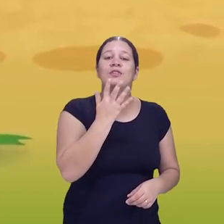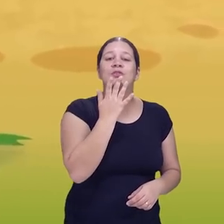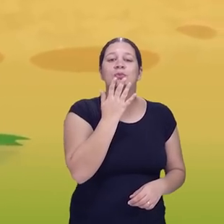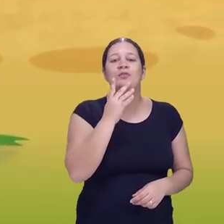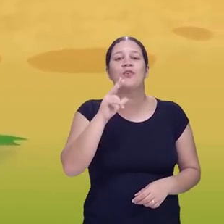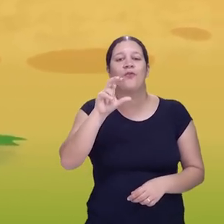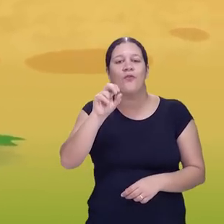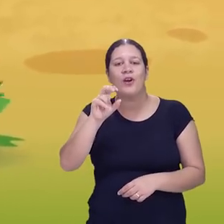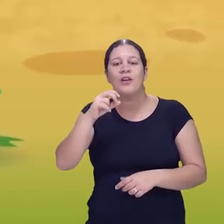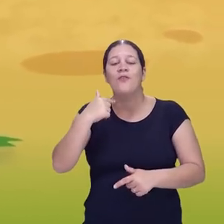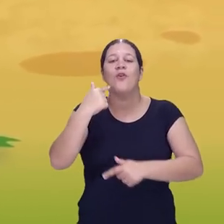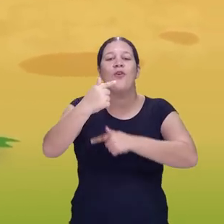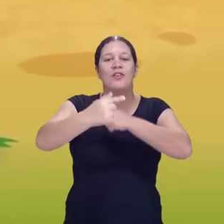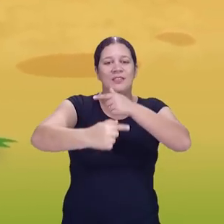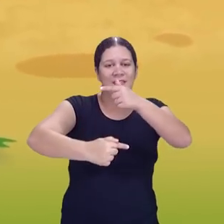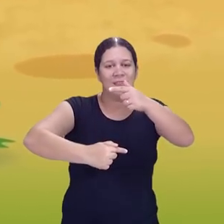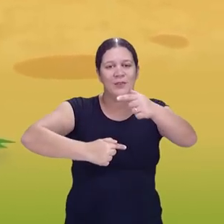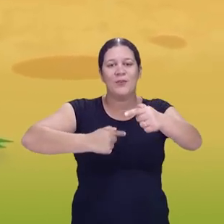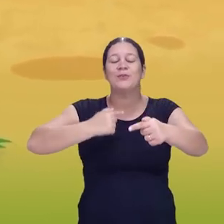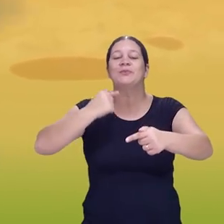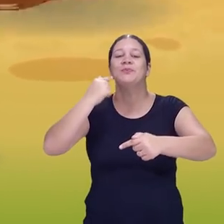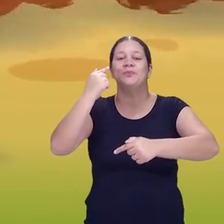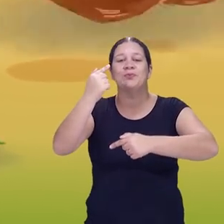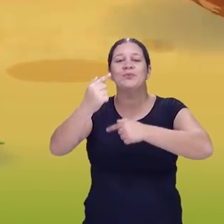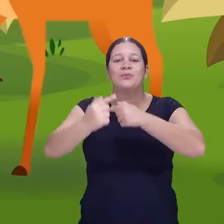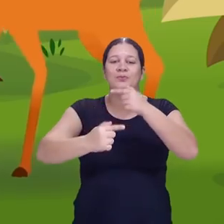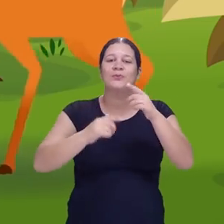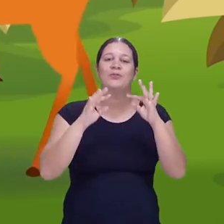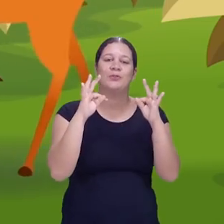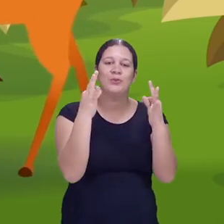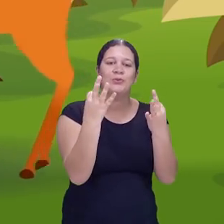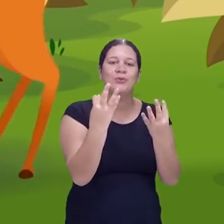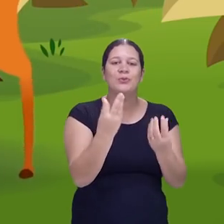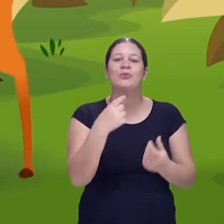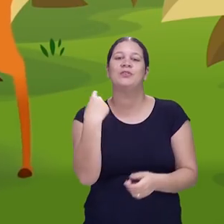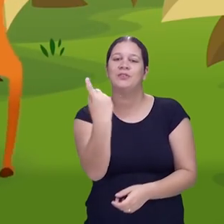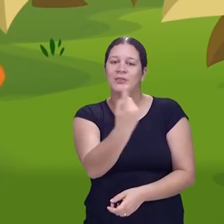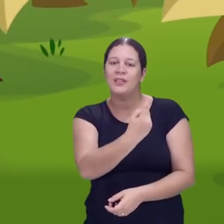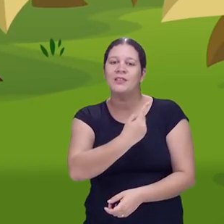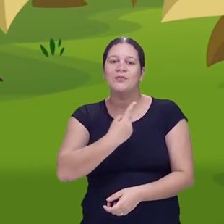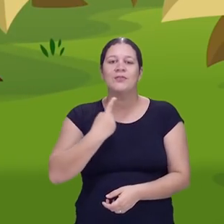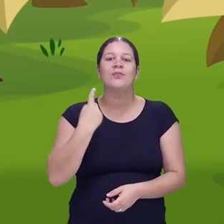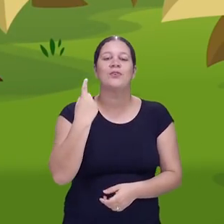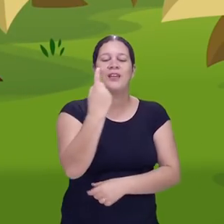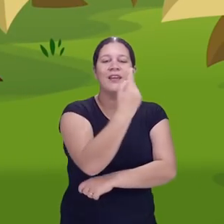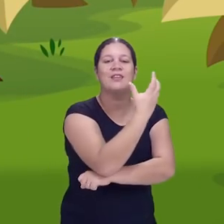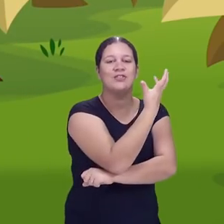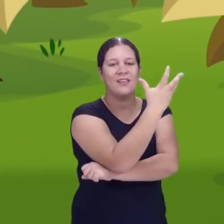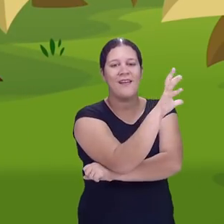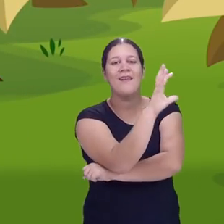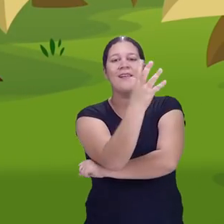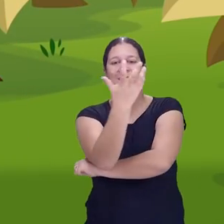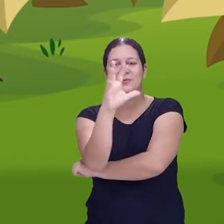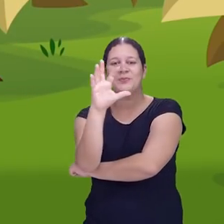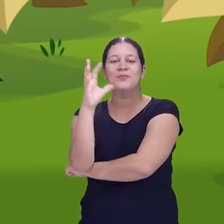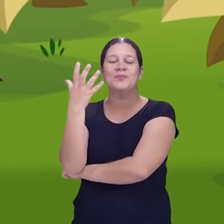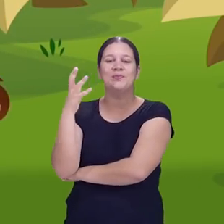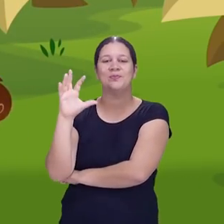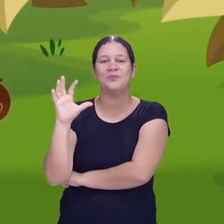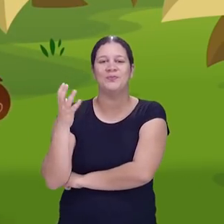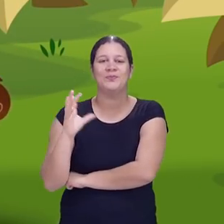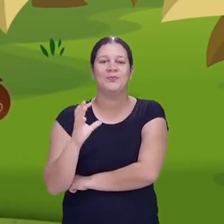Que tem as cores dos meus tataravós. Tataravós. Todos nós temos as cores da